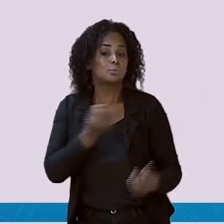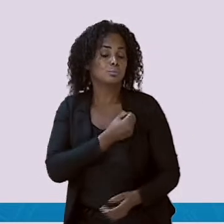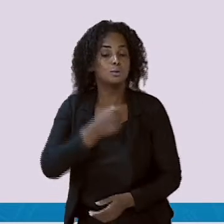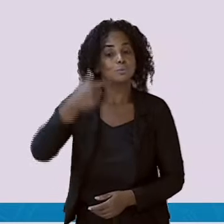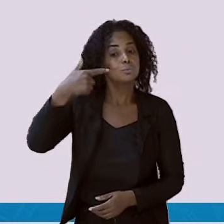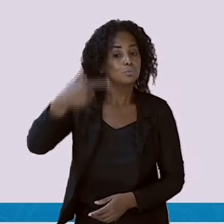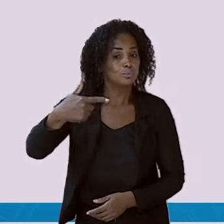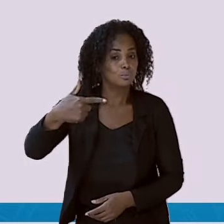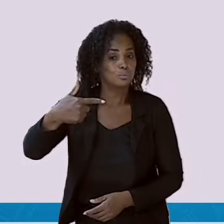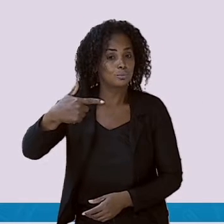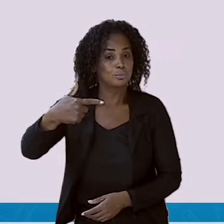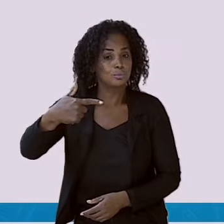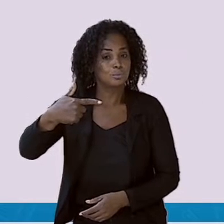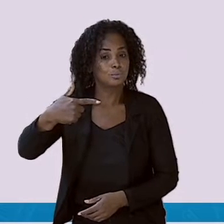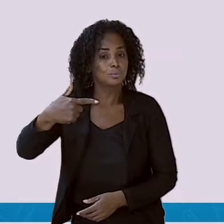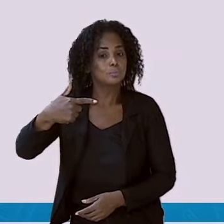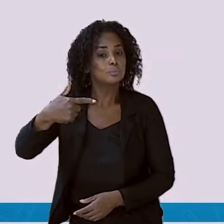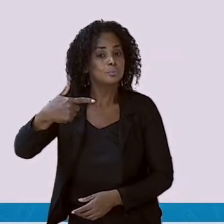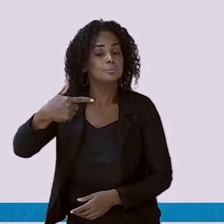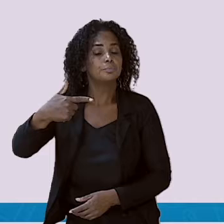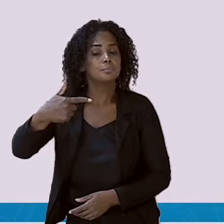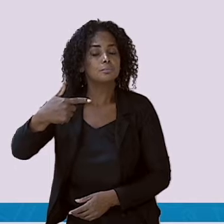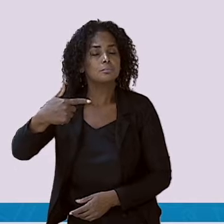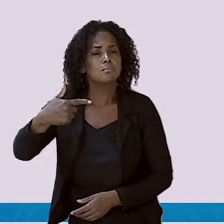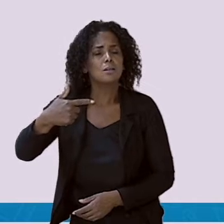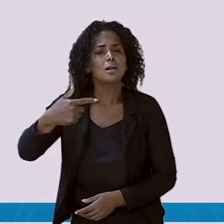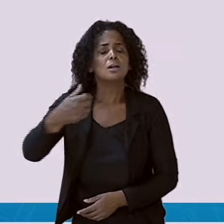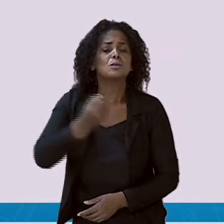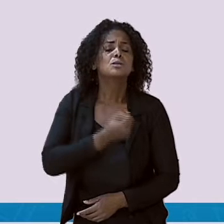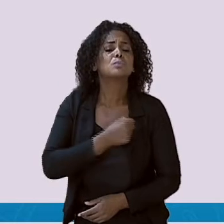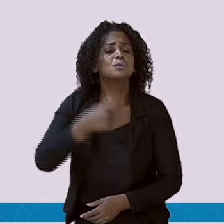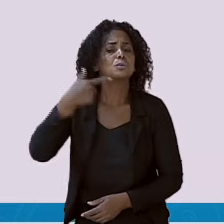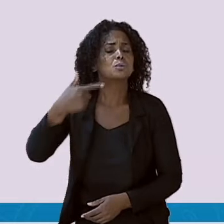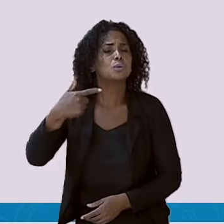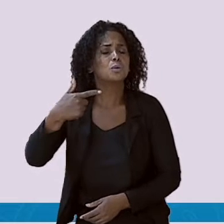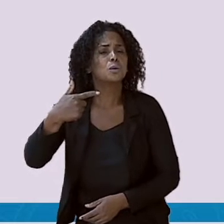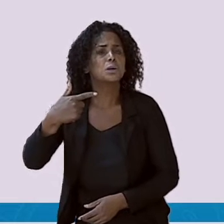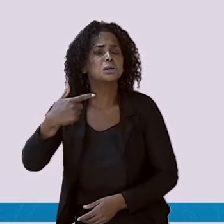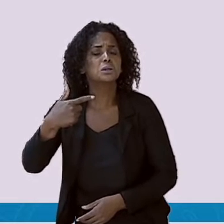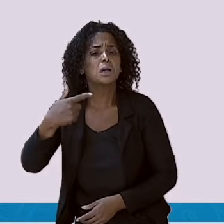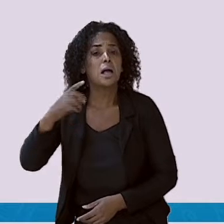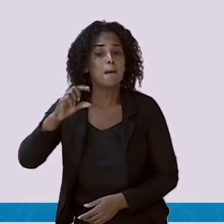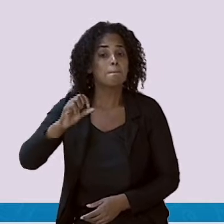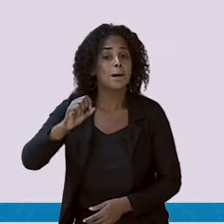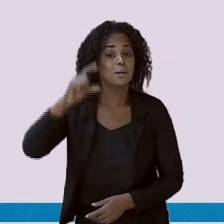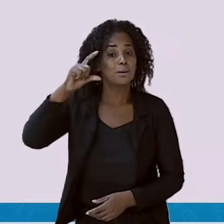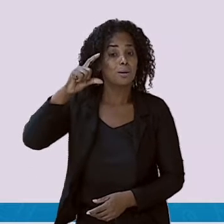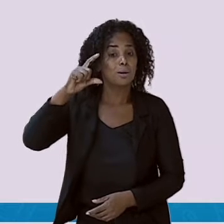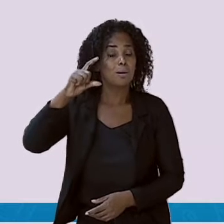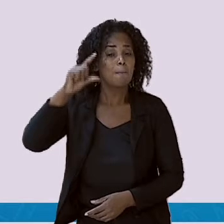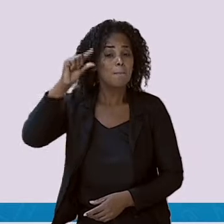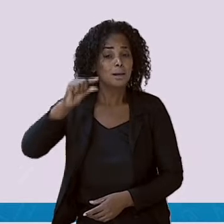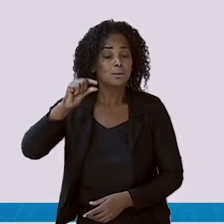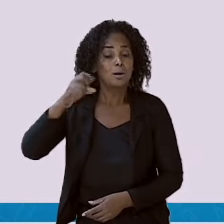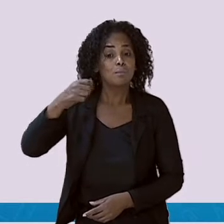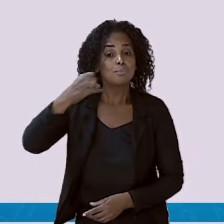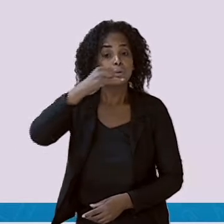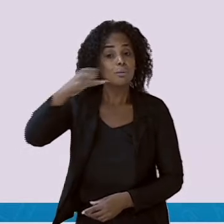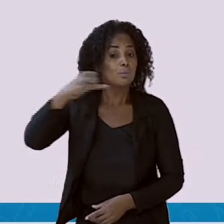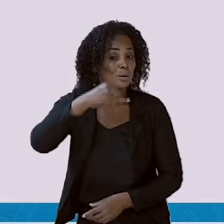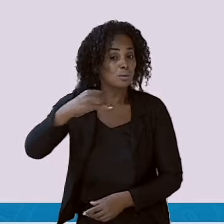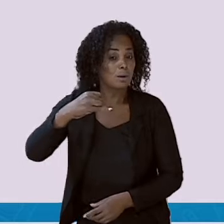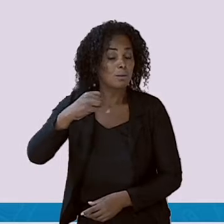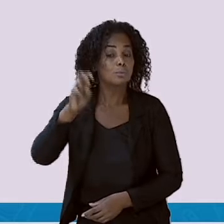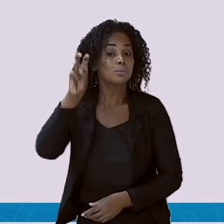isso? Então, o número 2, ele é maior, igual ou ele é menor do que 5? Ele é menor do